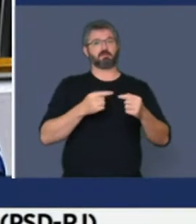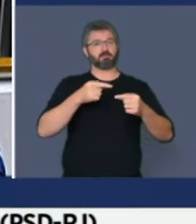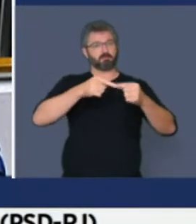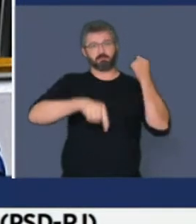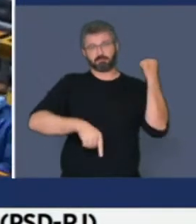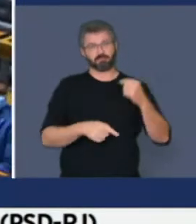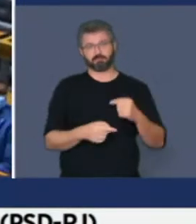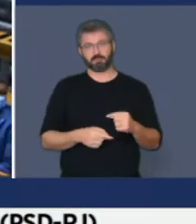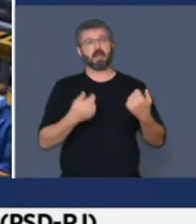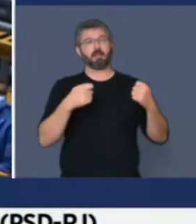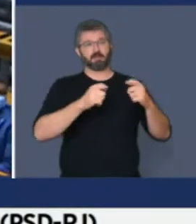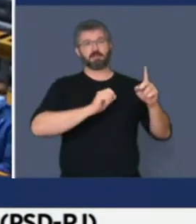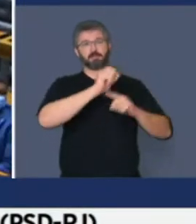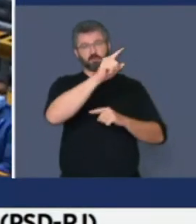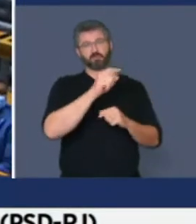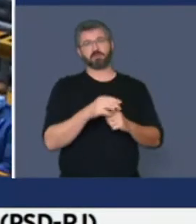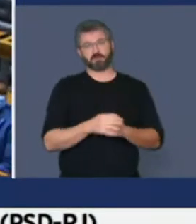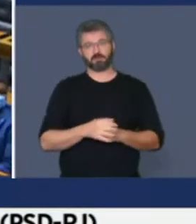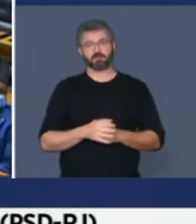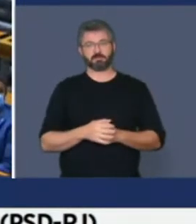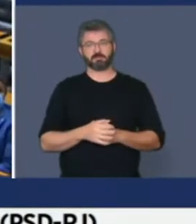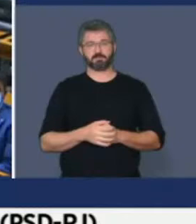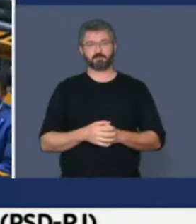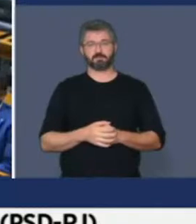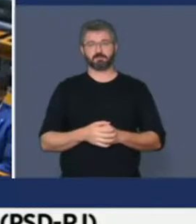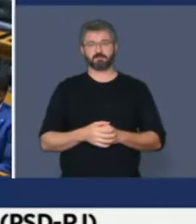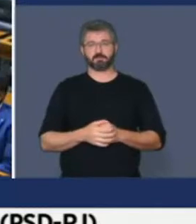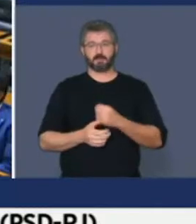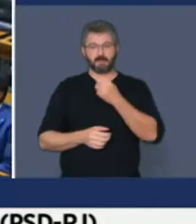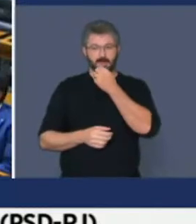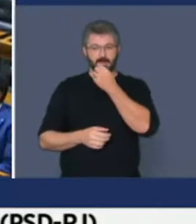o mandato cassado.